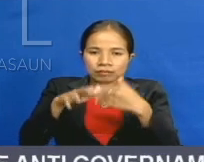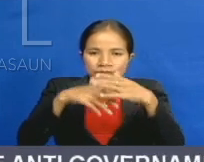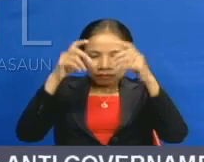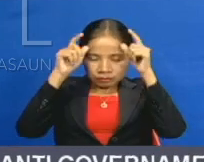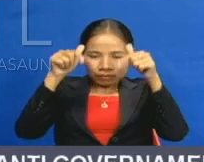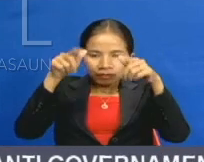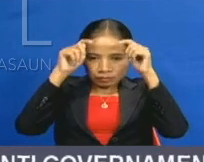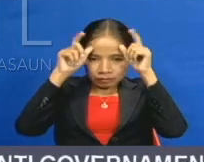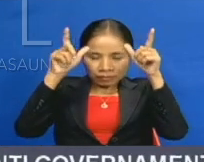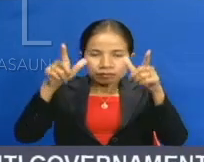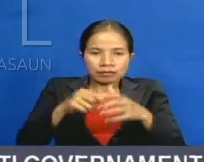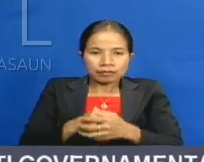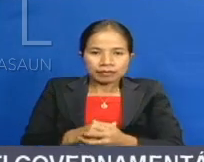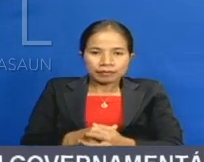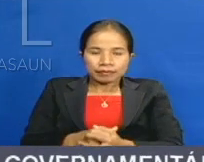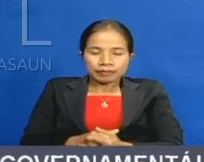Timor-Leste.